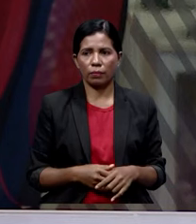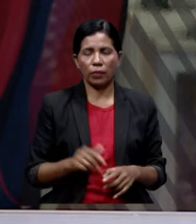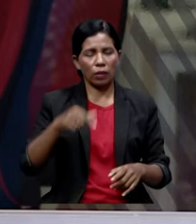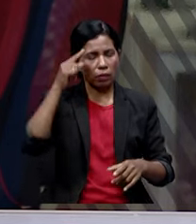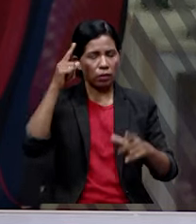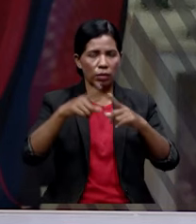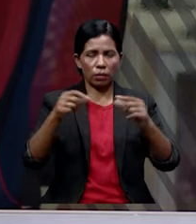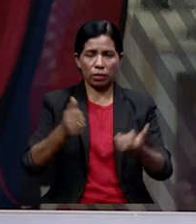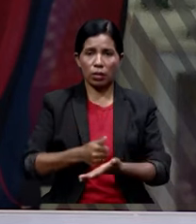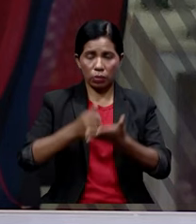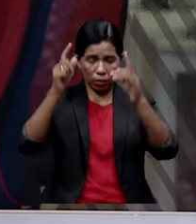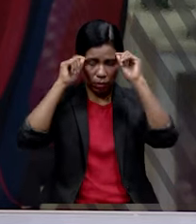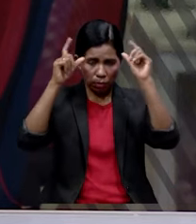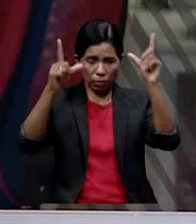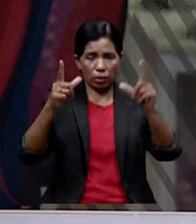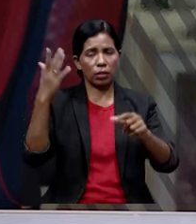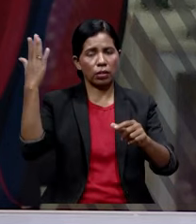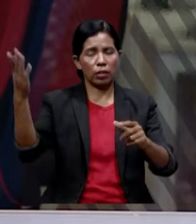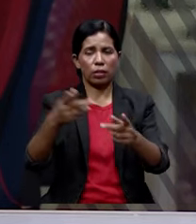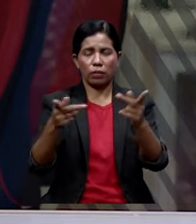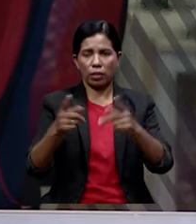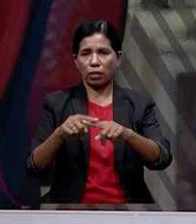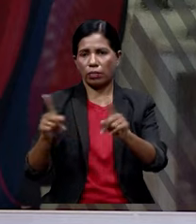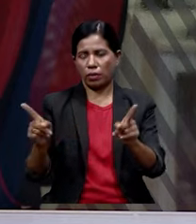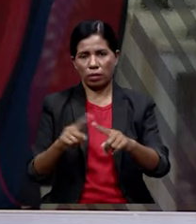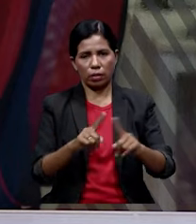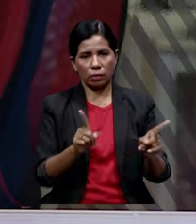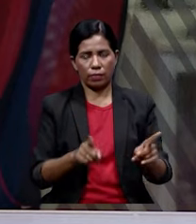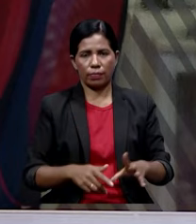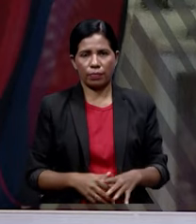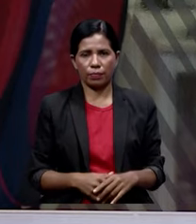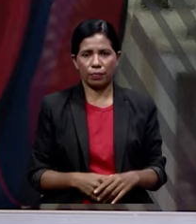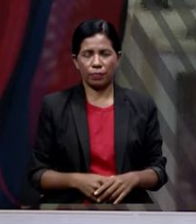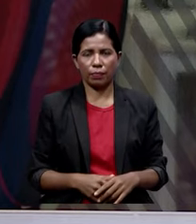ver Japão se apoia Timor-Leste e a área Oioi.